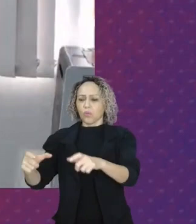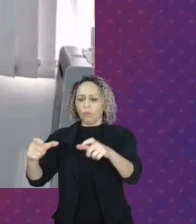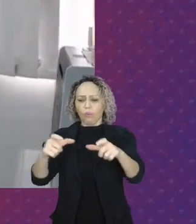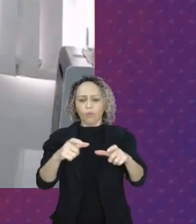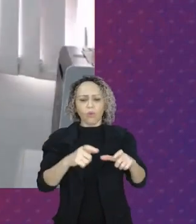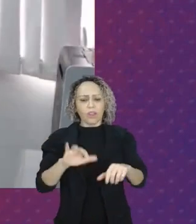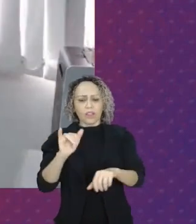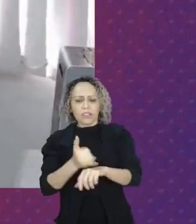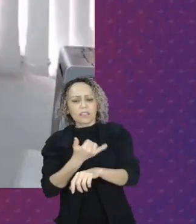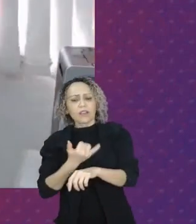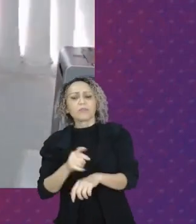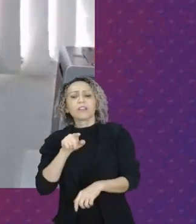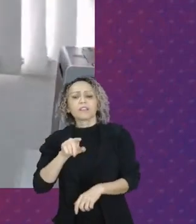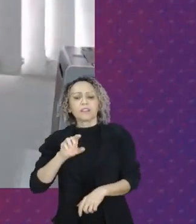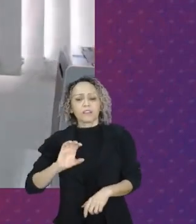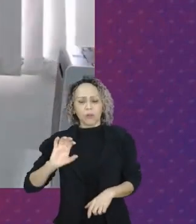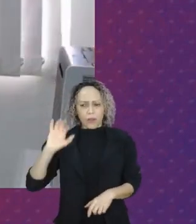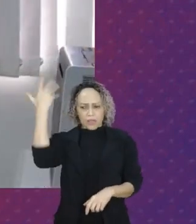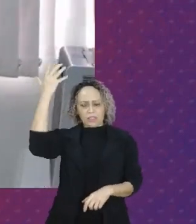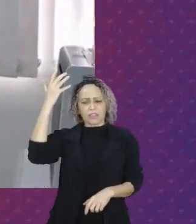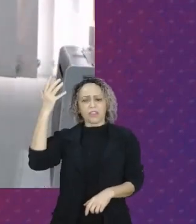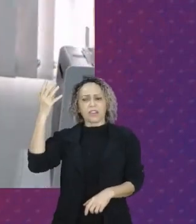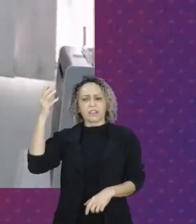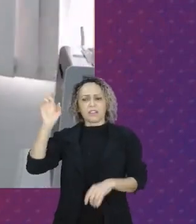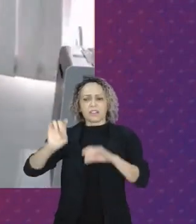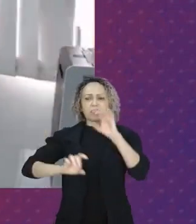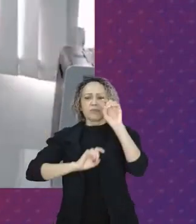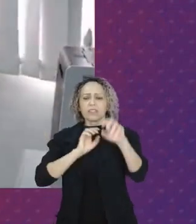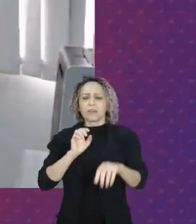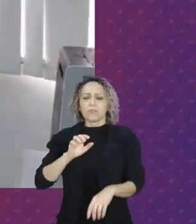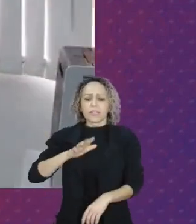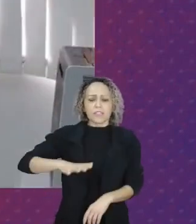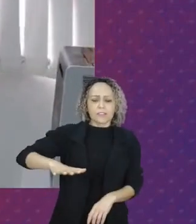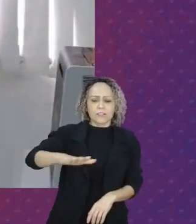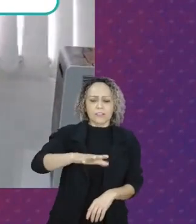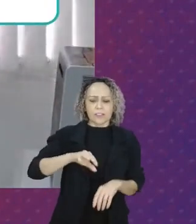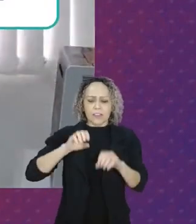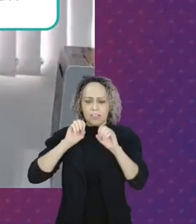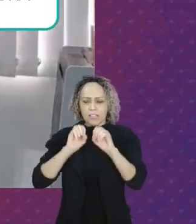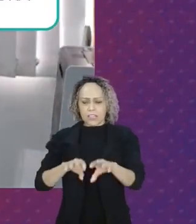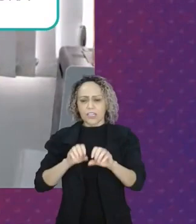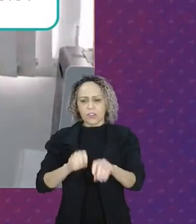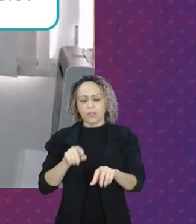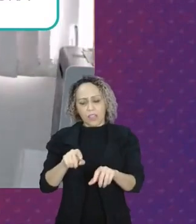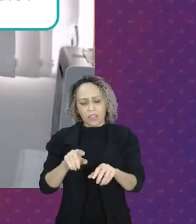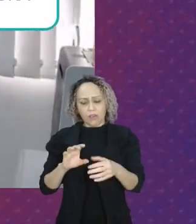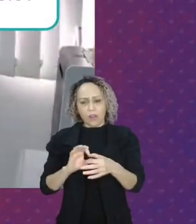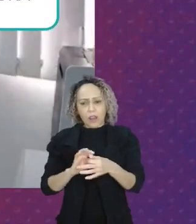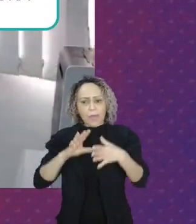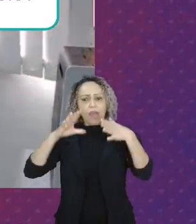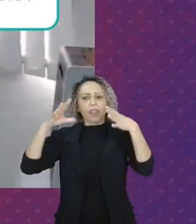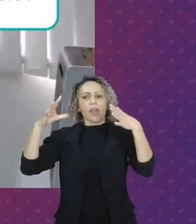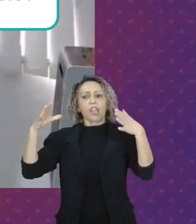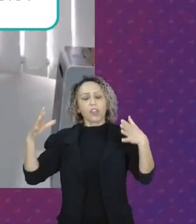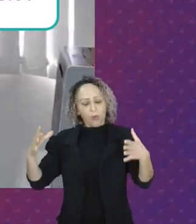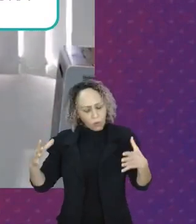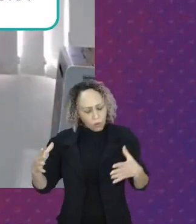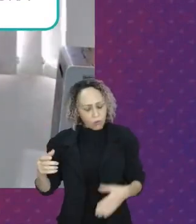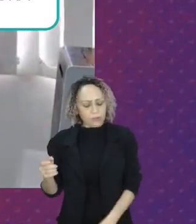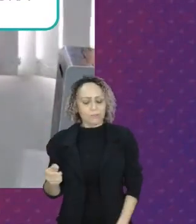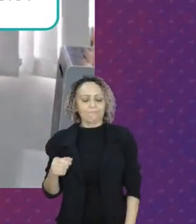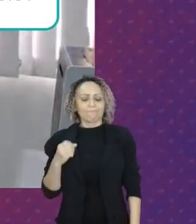estratégicos de tomada de decisão, especialmente na educação, para promover essa educação libertadora. Então, vale